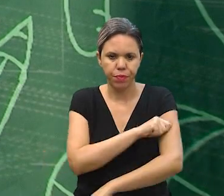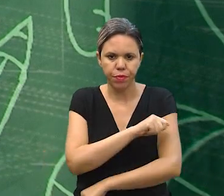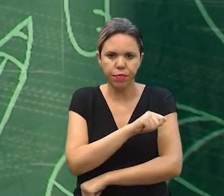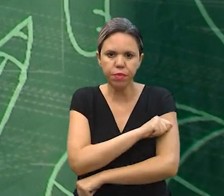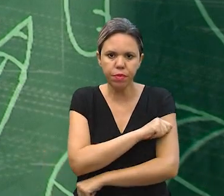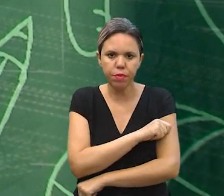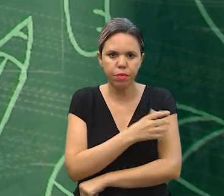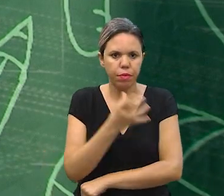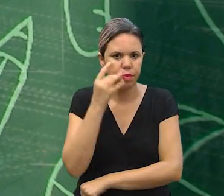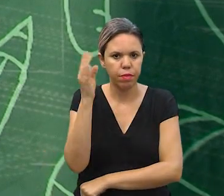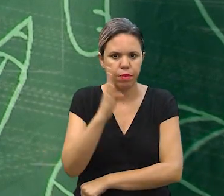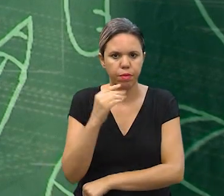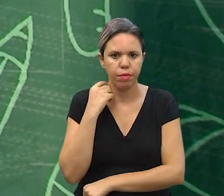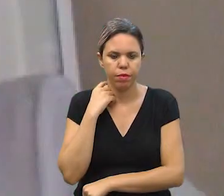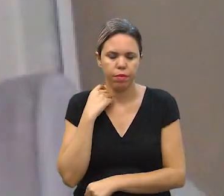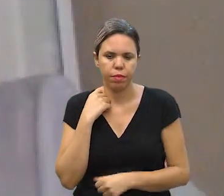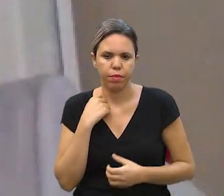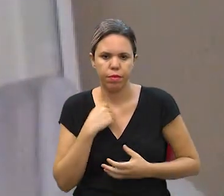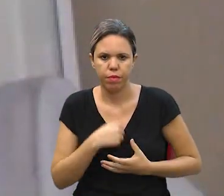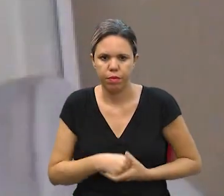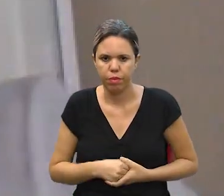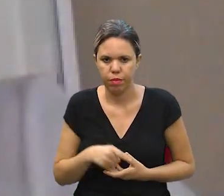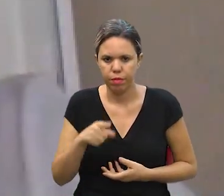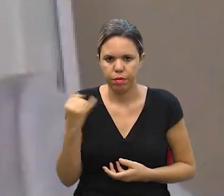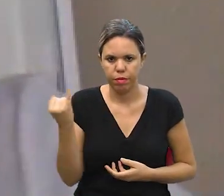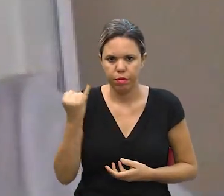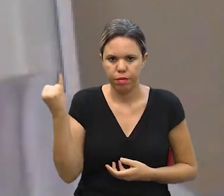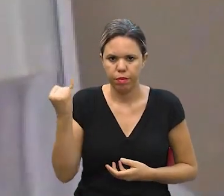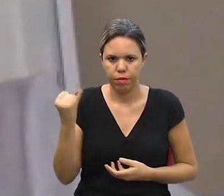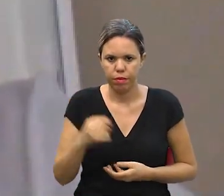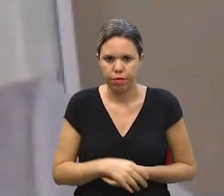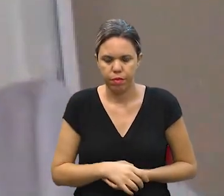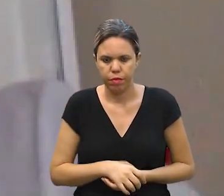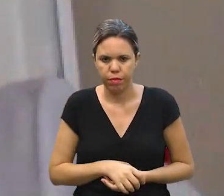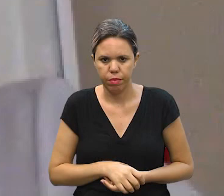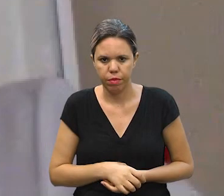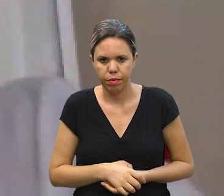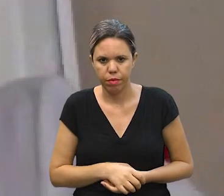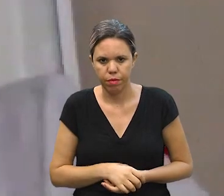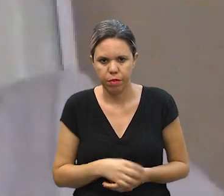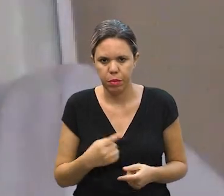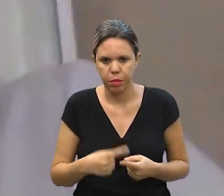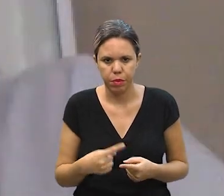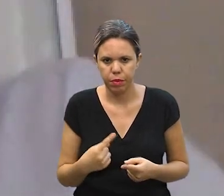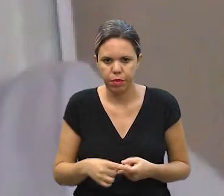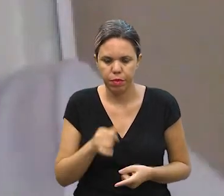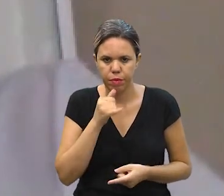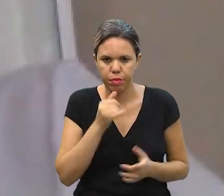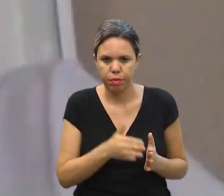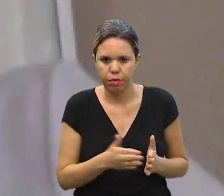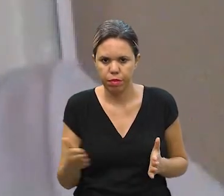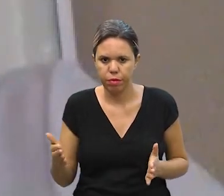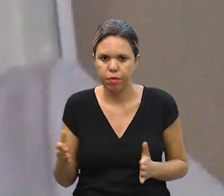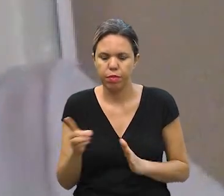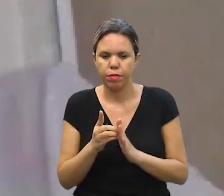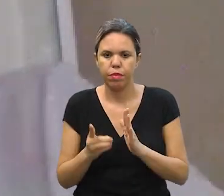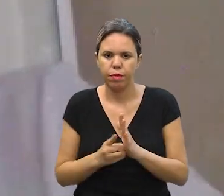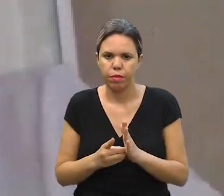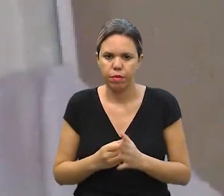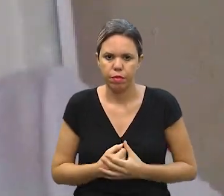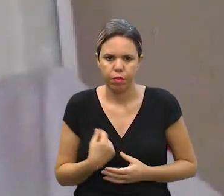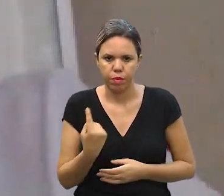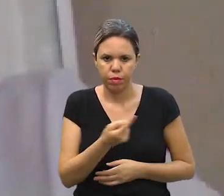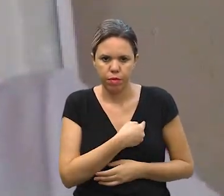os alunos brasileiros. Isso é importantíssimo, porque, por exemplo, nesse último